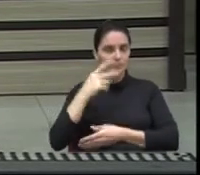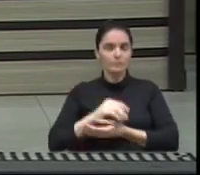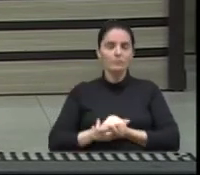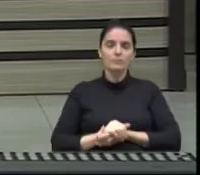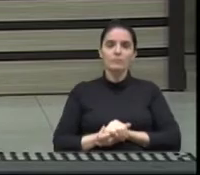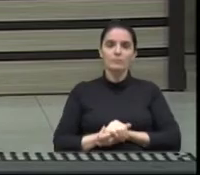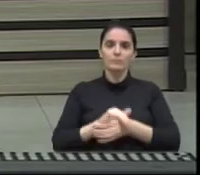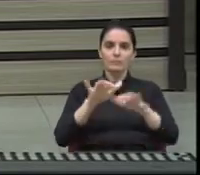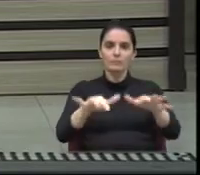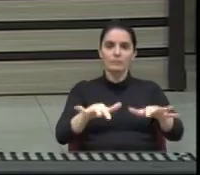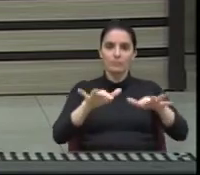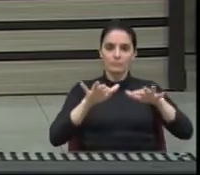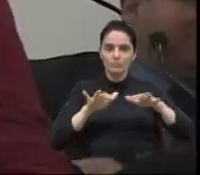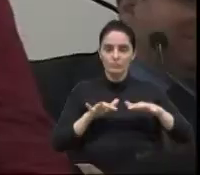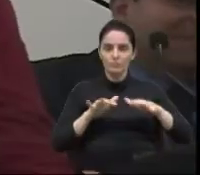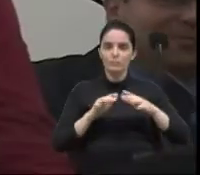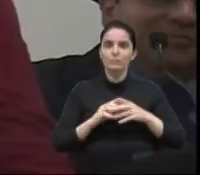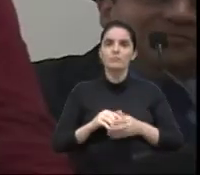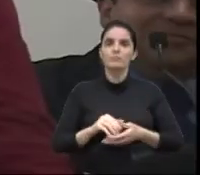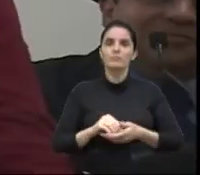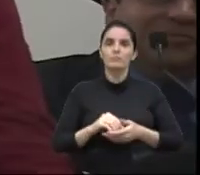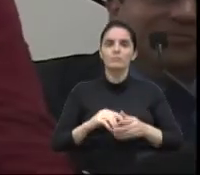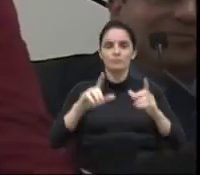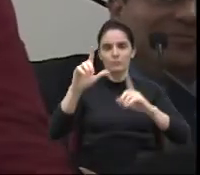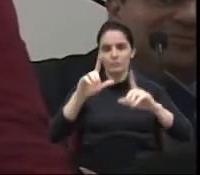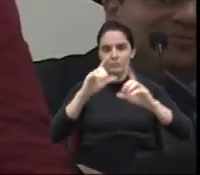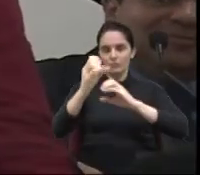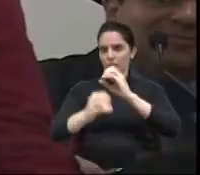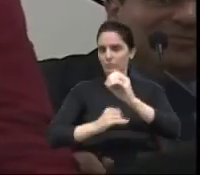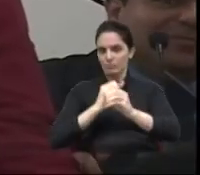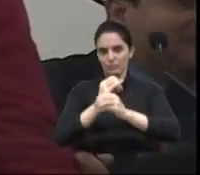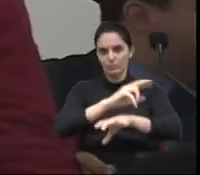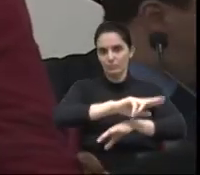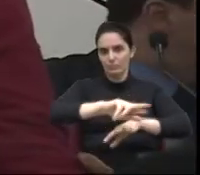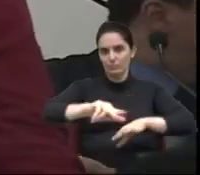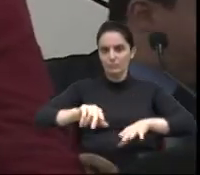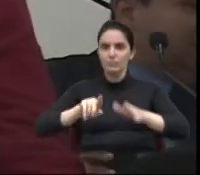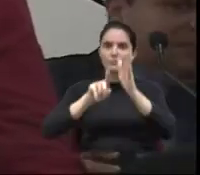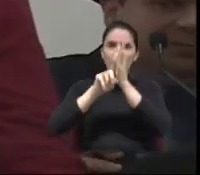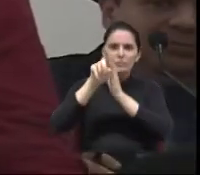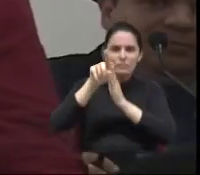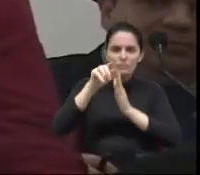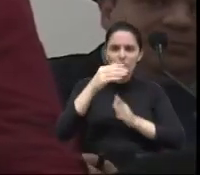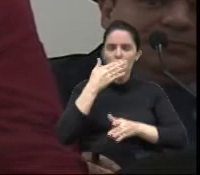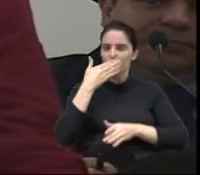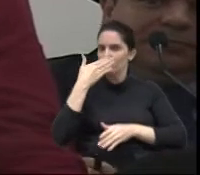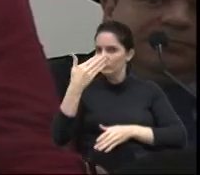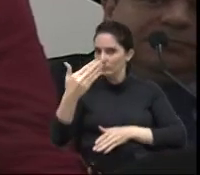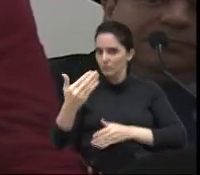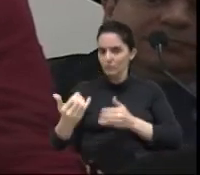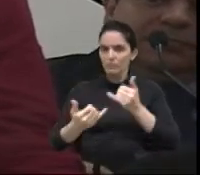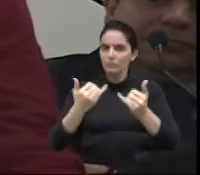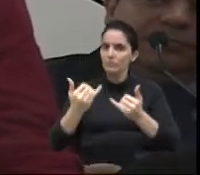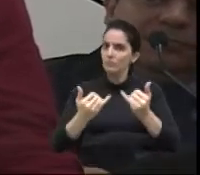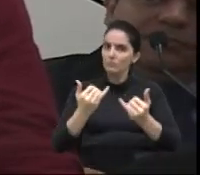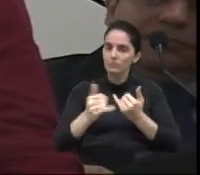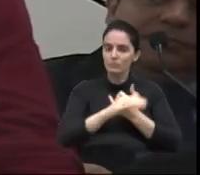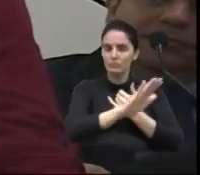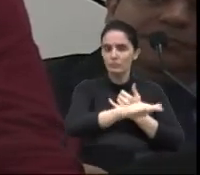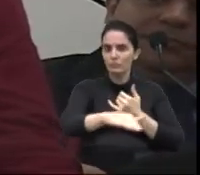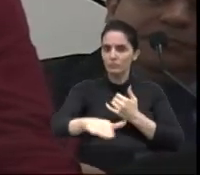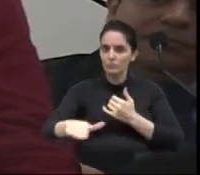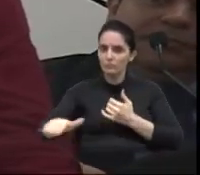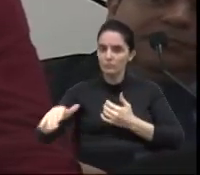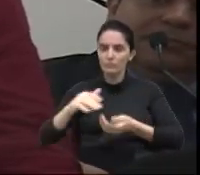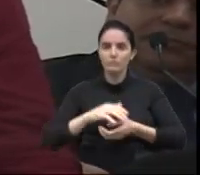público presente e os meios de comunicação. Esse requerimento, ele fala sobre brinquedos para crianças, principalmente aí esse pedido é